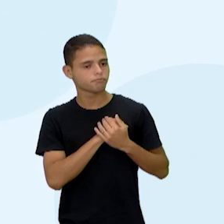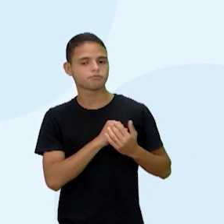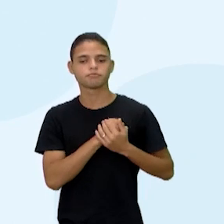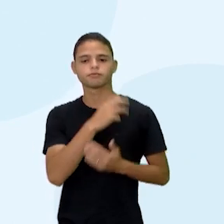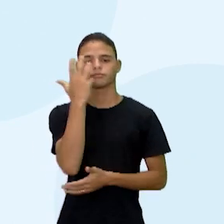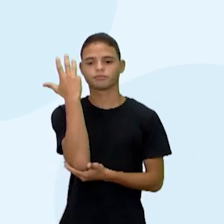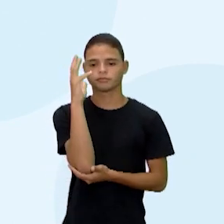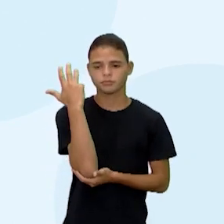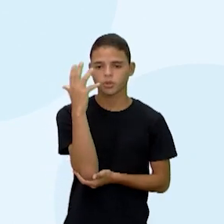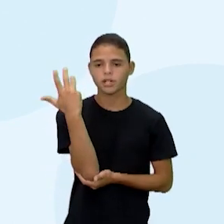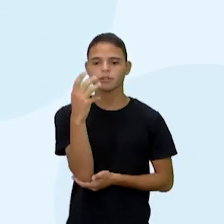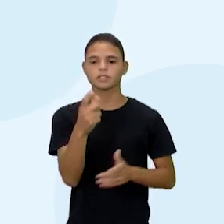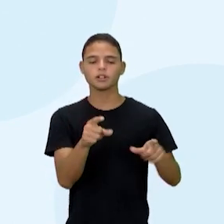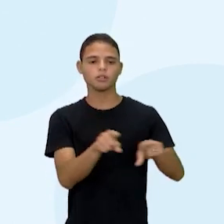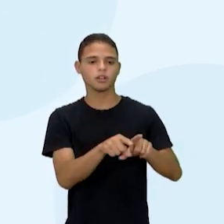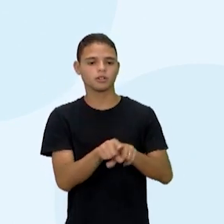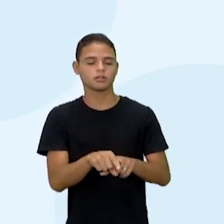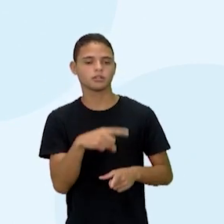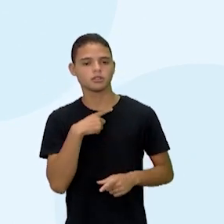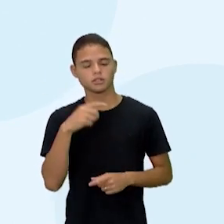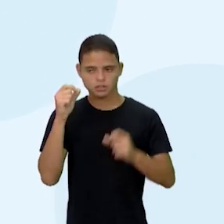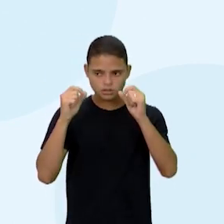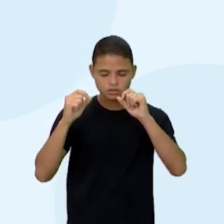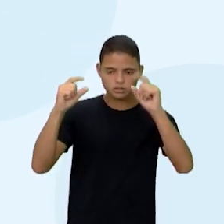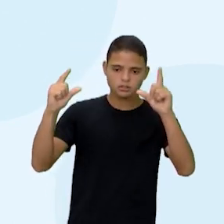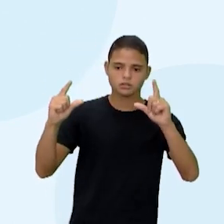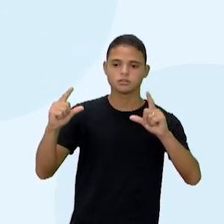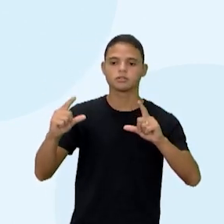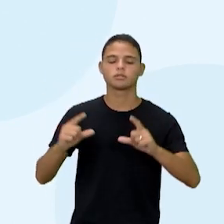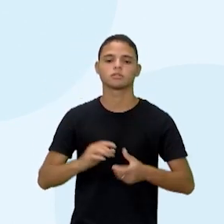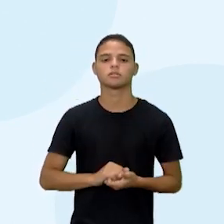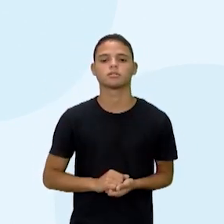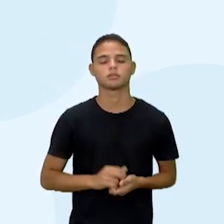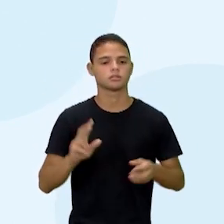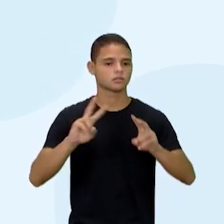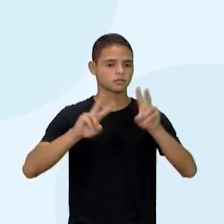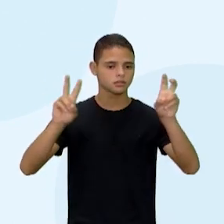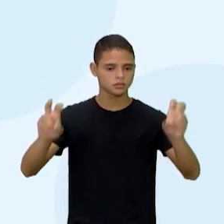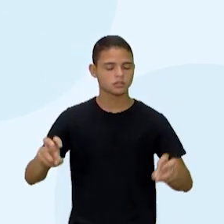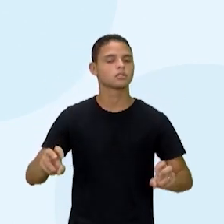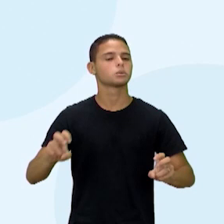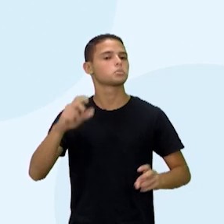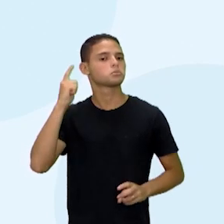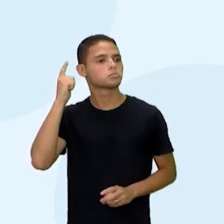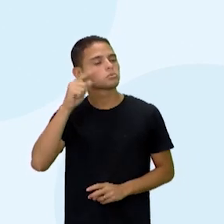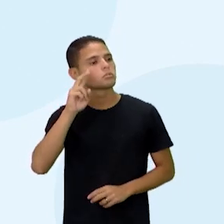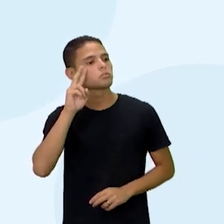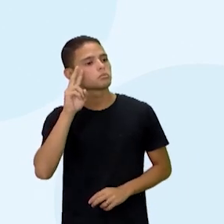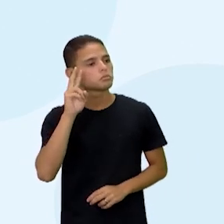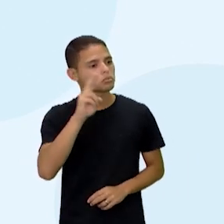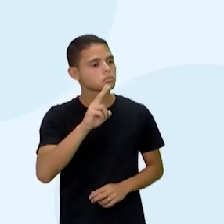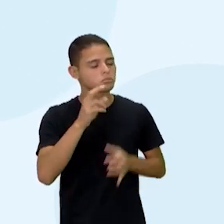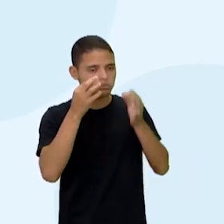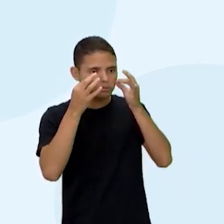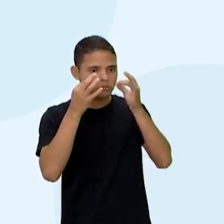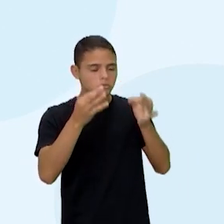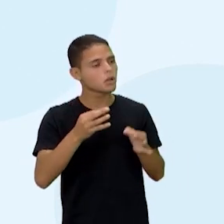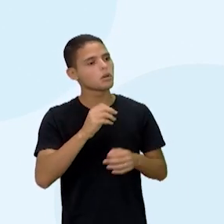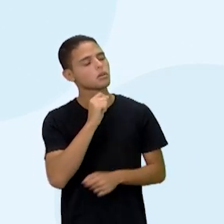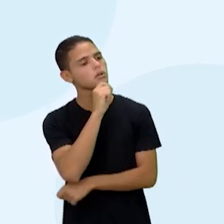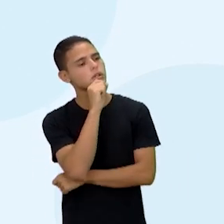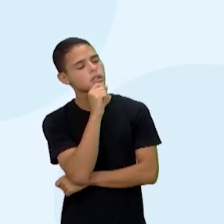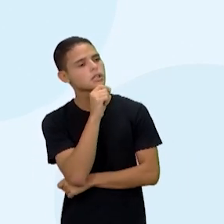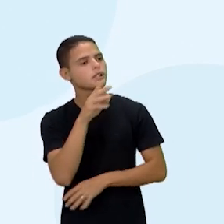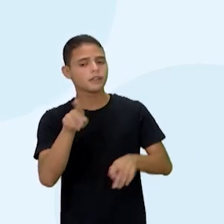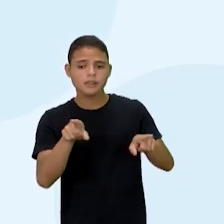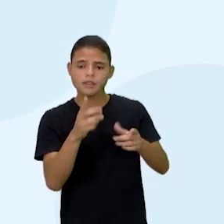crianças que o olhinho brilha quando está interessado naquele tema, grande capacidade de concentração, sempre pensando no